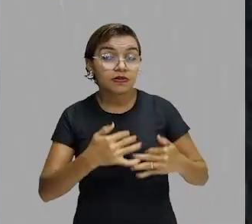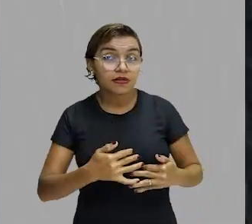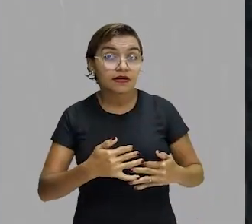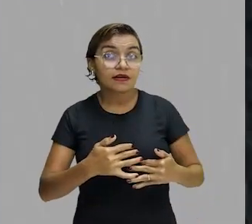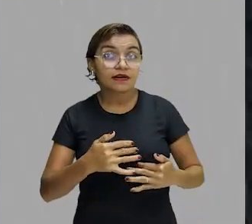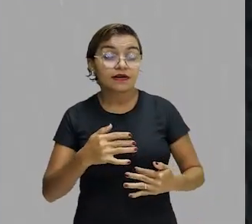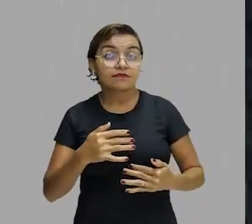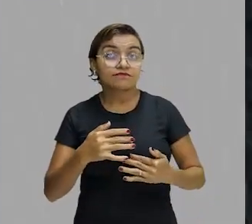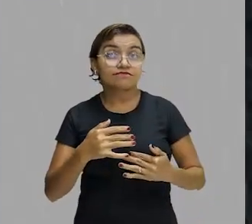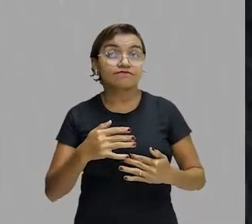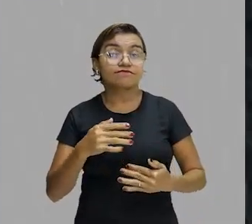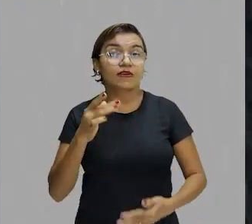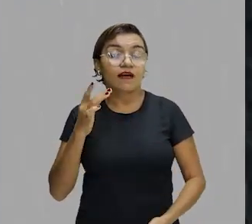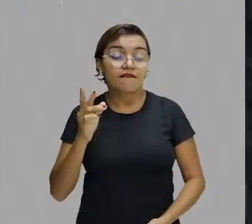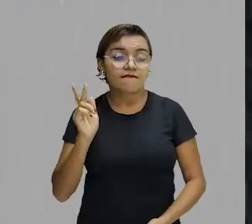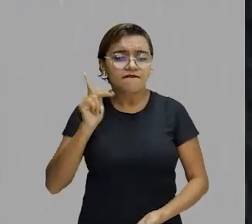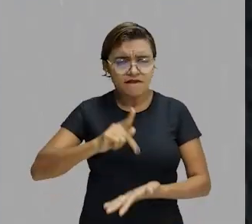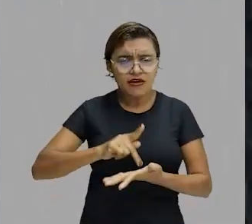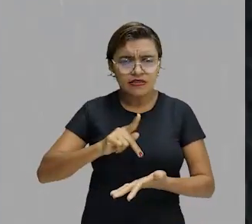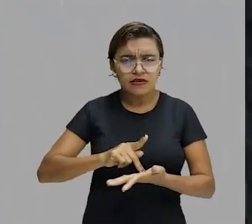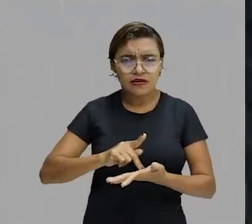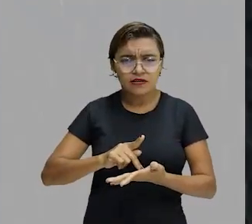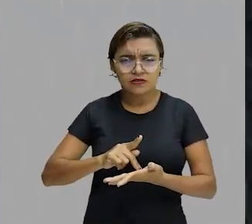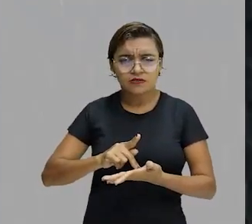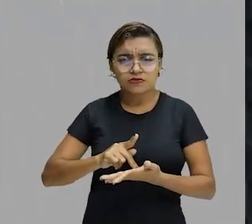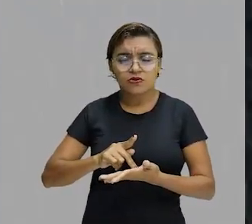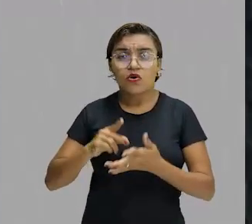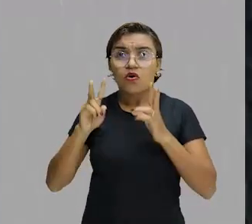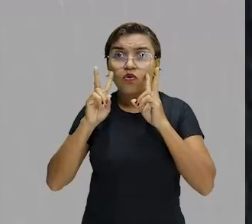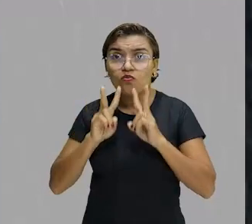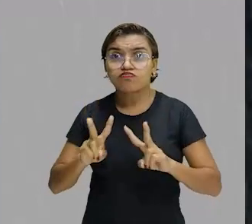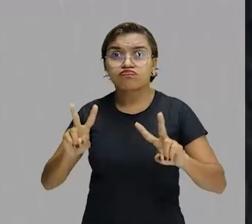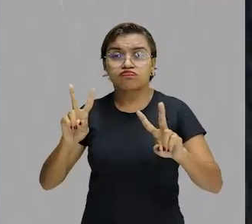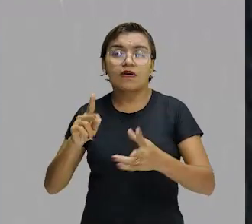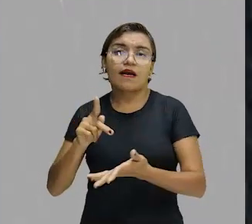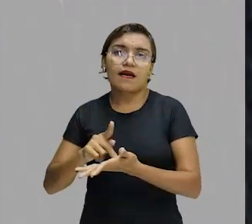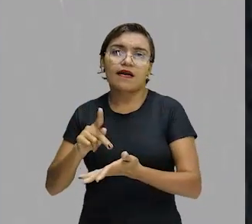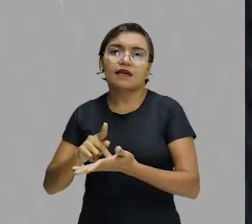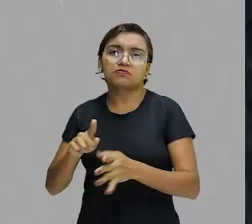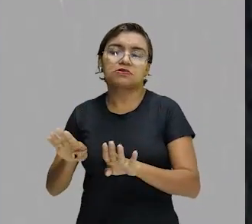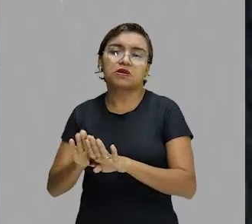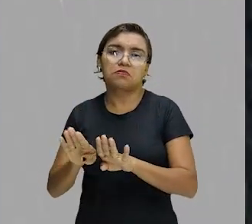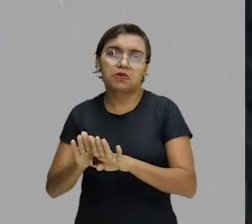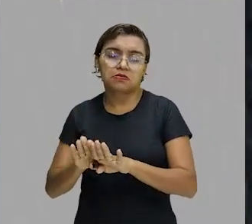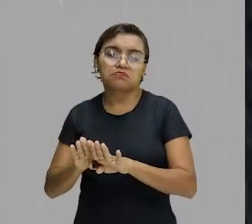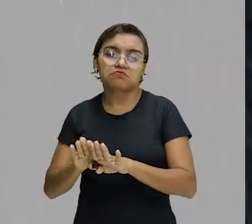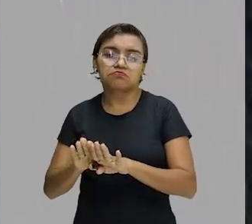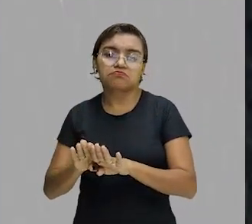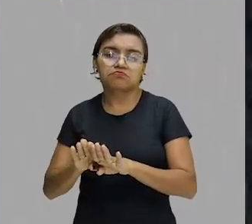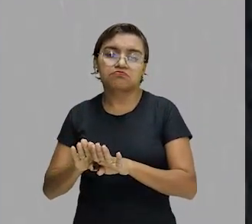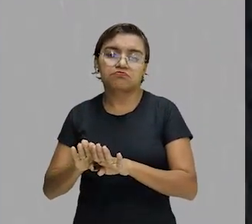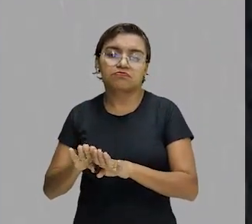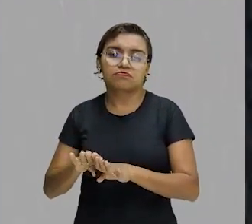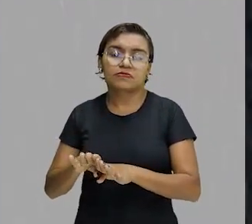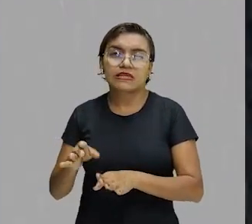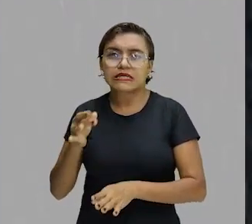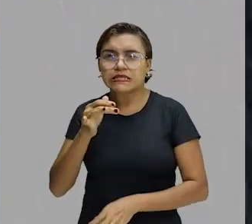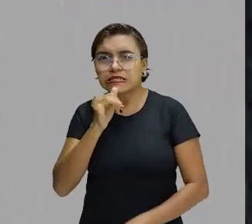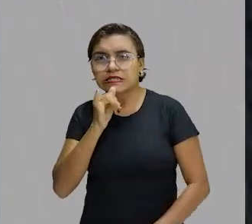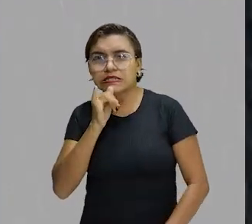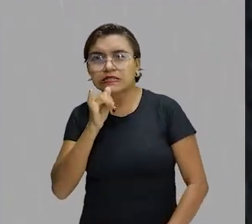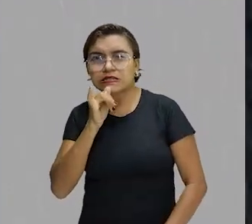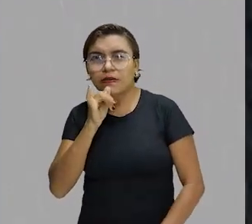naturalismo um reforço maior, não é exagero, é um reforço maior desse realismo. Só que ele vai a